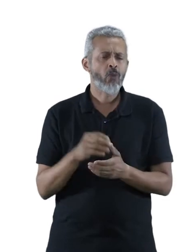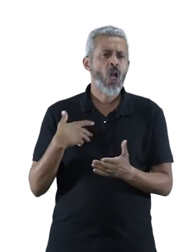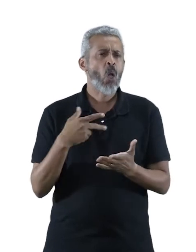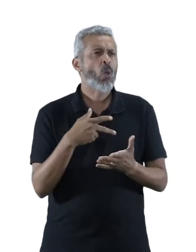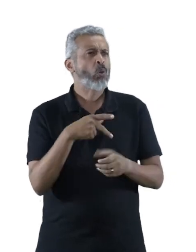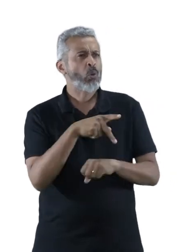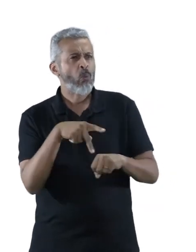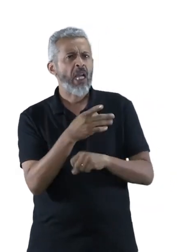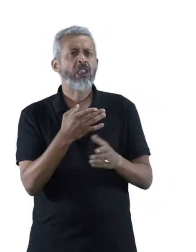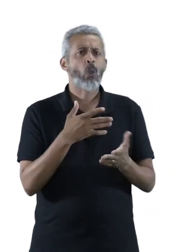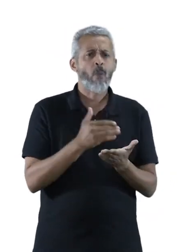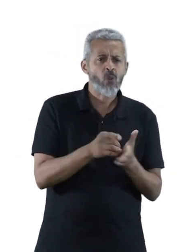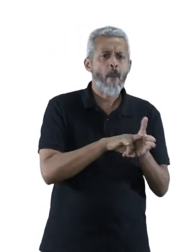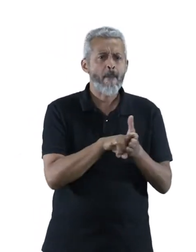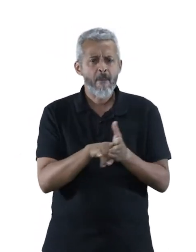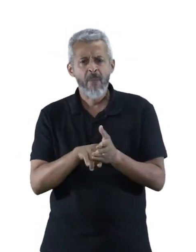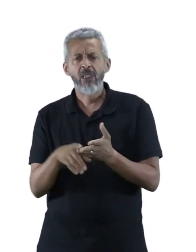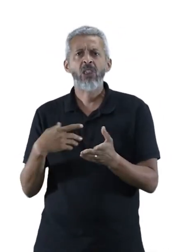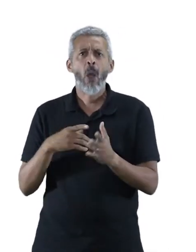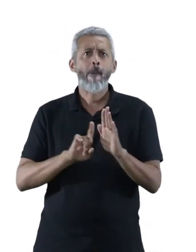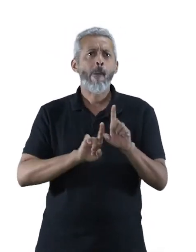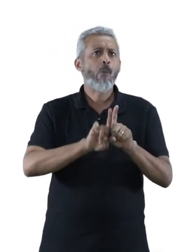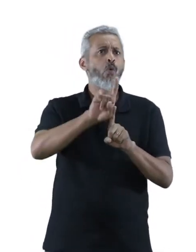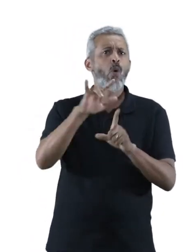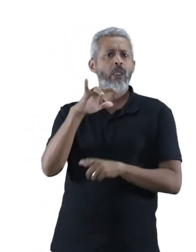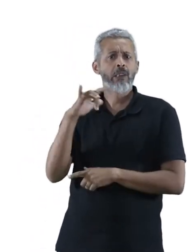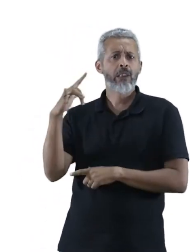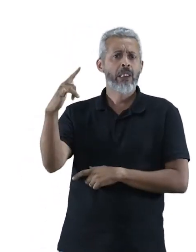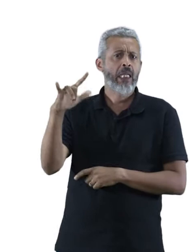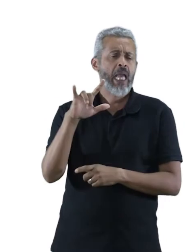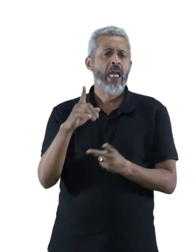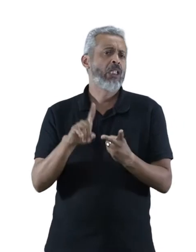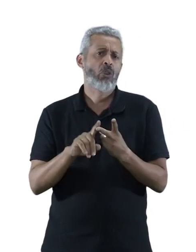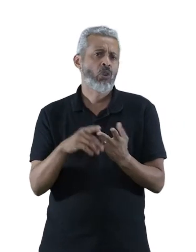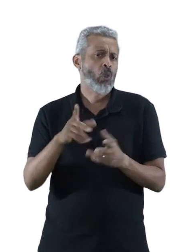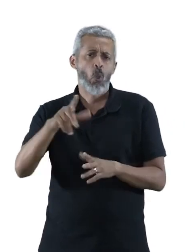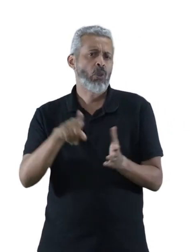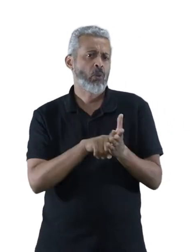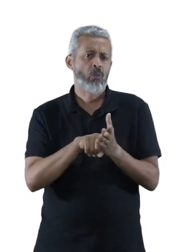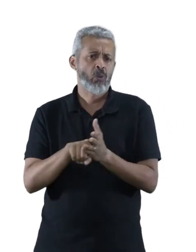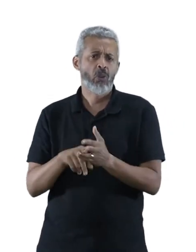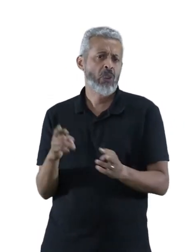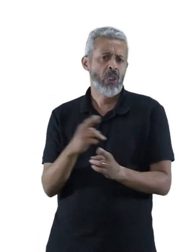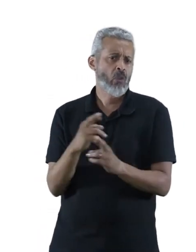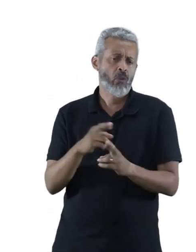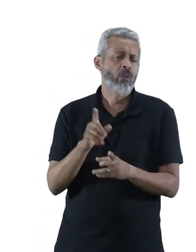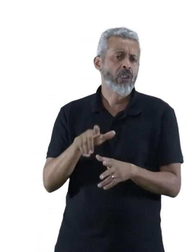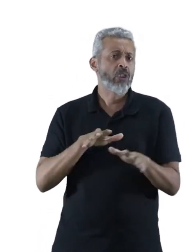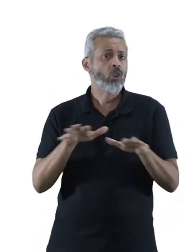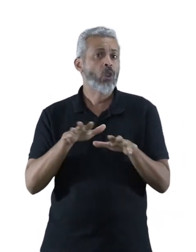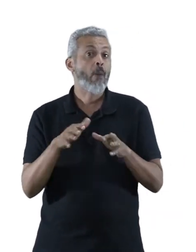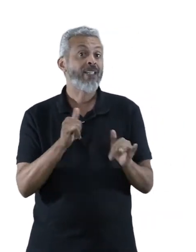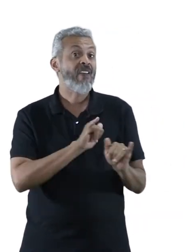grandes pesquisas, chegar ao espaço, lançar satélites e, entre outras pesquisas relacionadas, como eu falei, a essa dinâmica